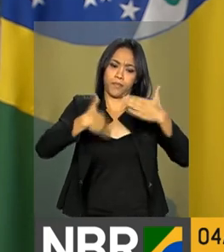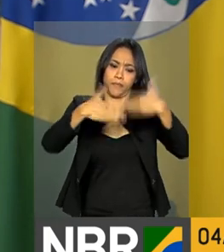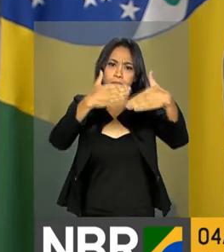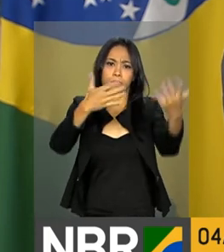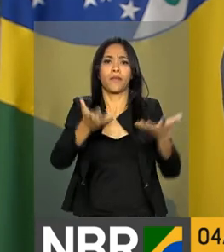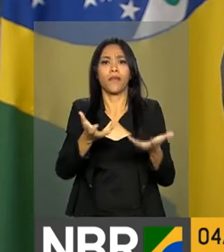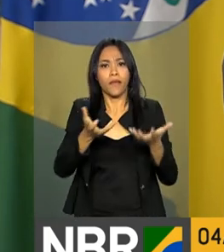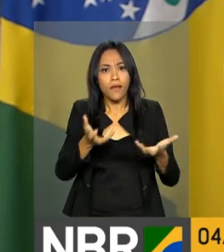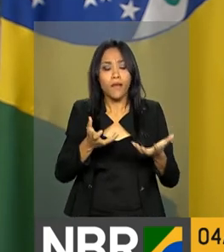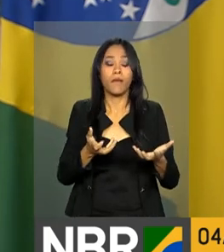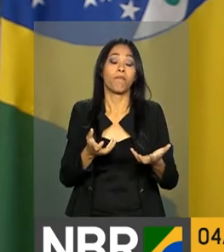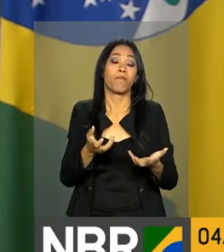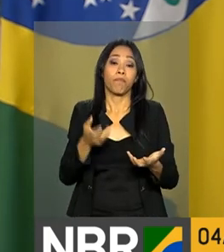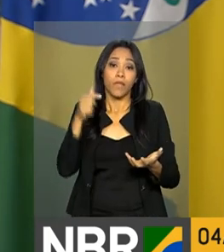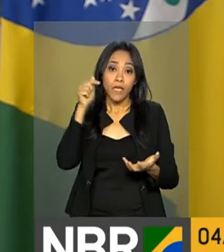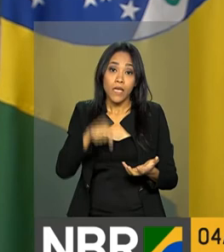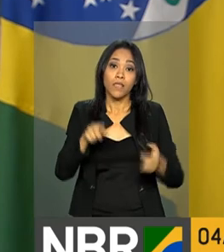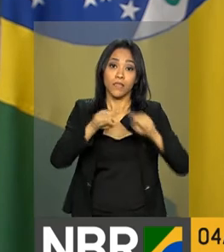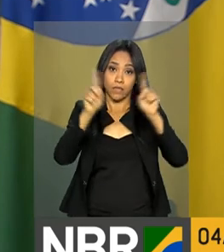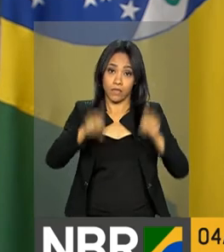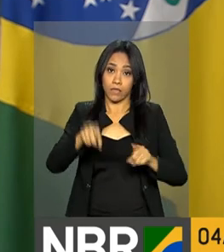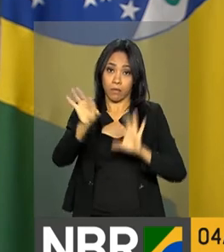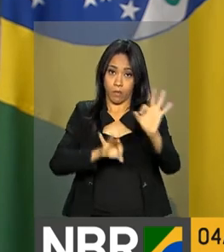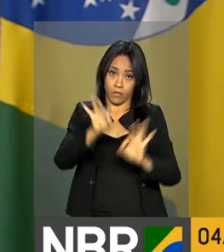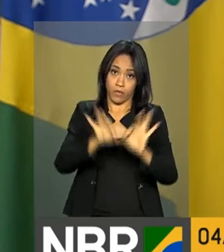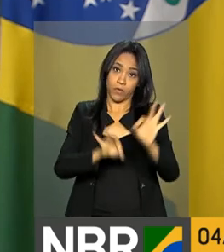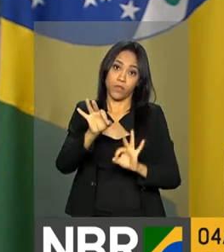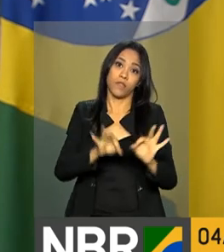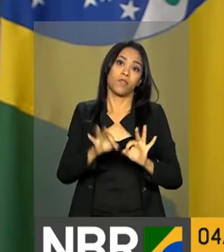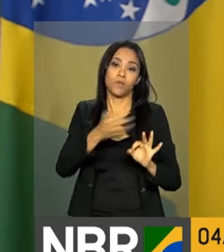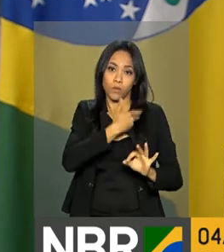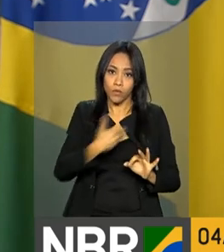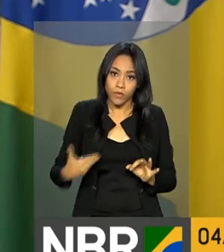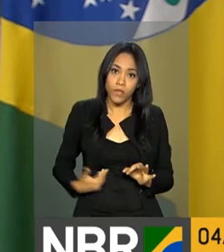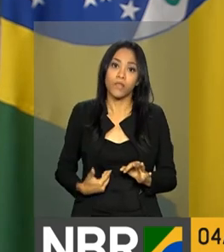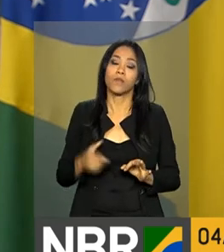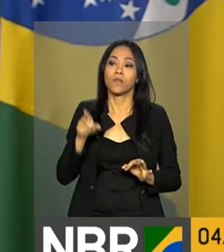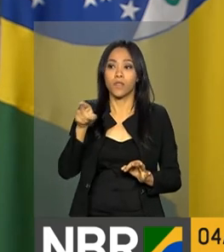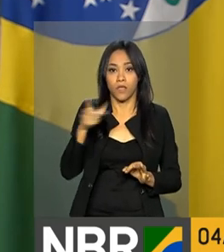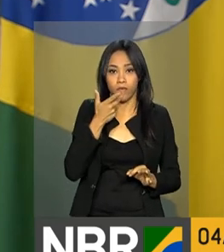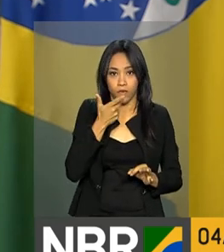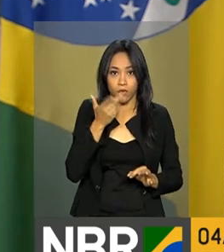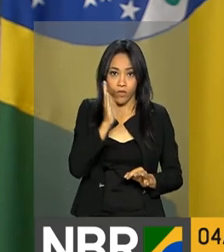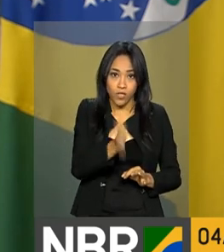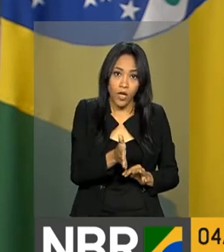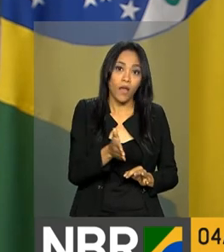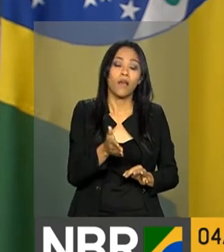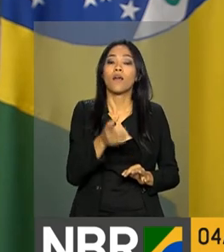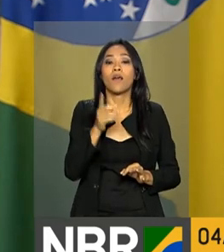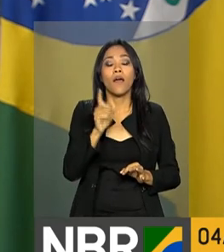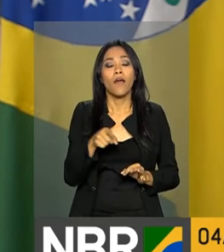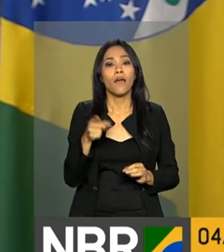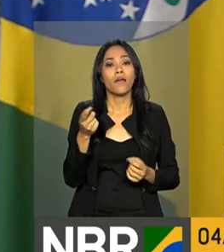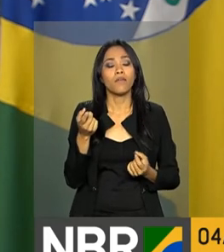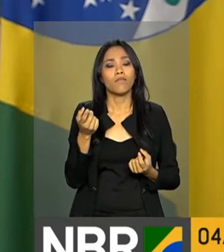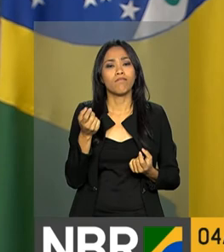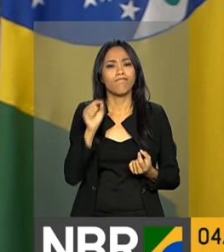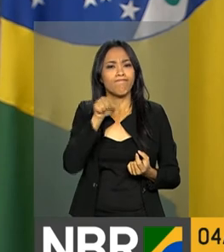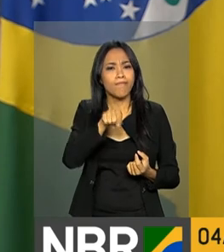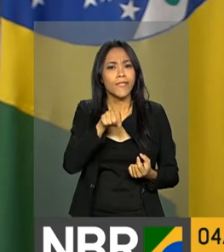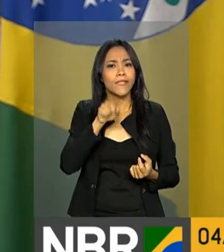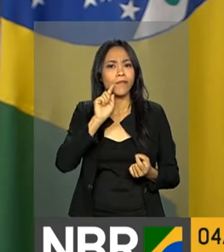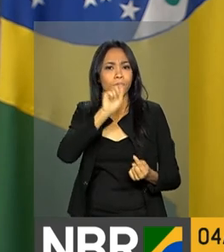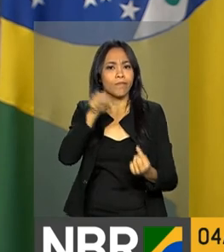esta esse programa progredir é conhecido como disse osmar não é com os demais discursos porque ele também